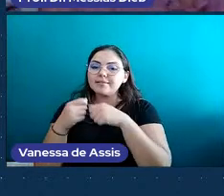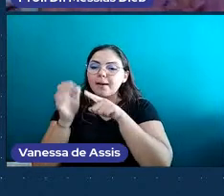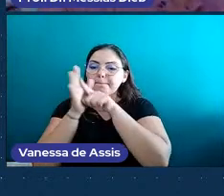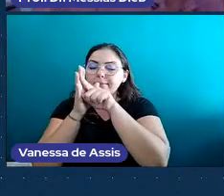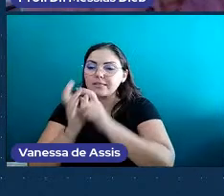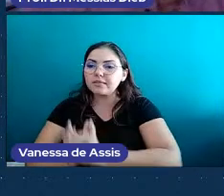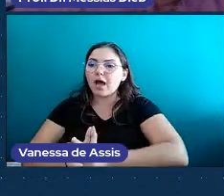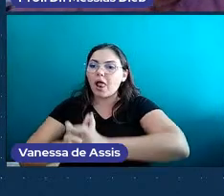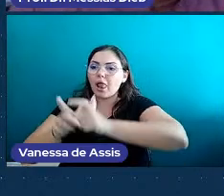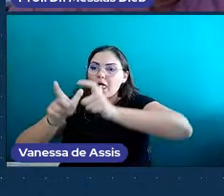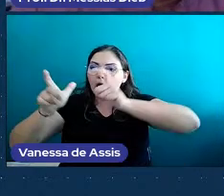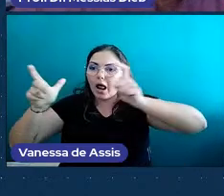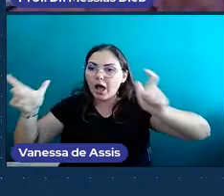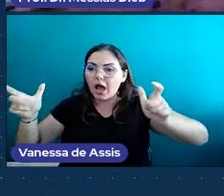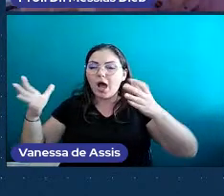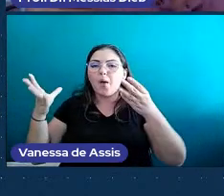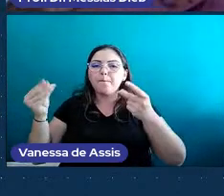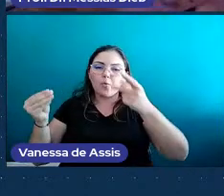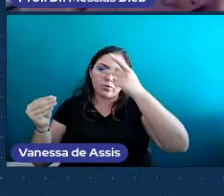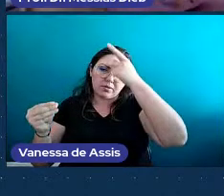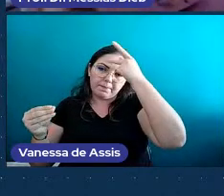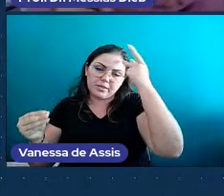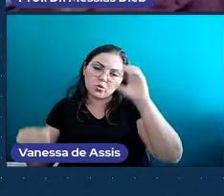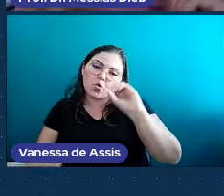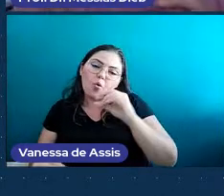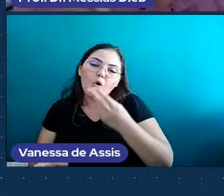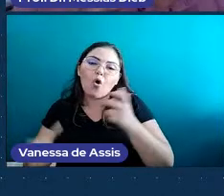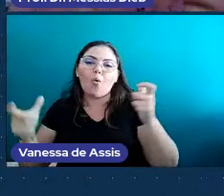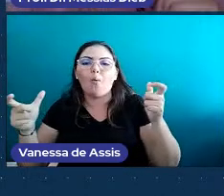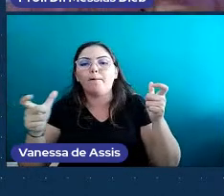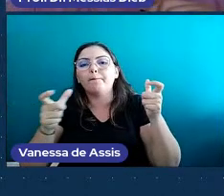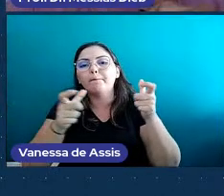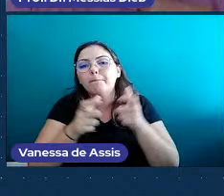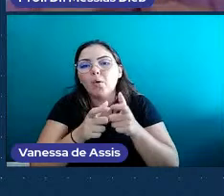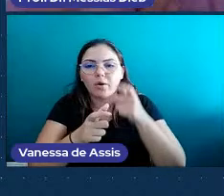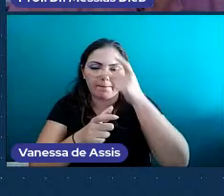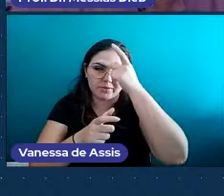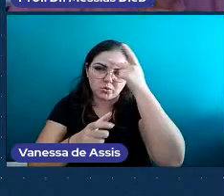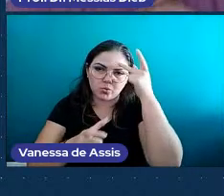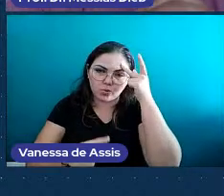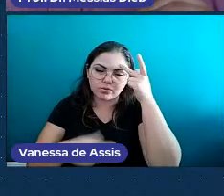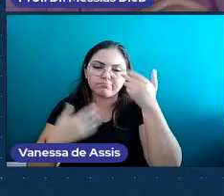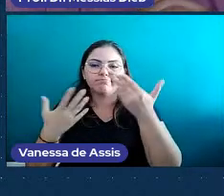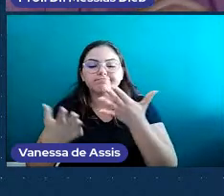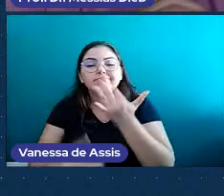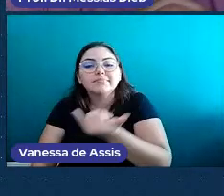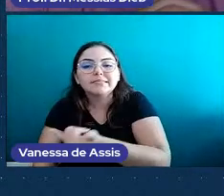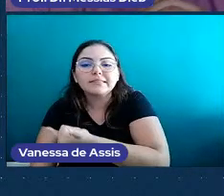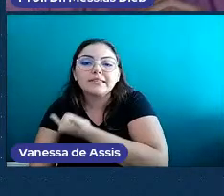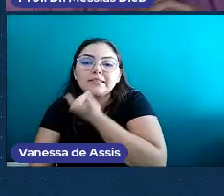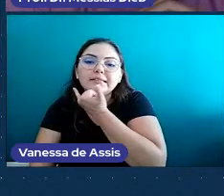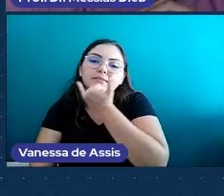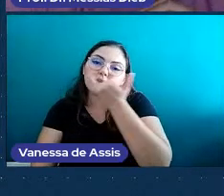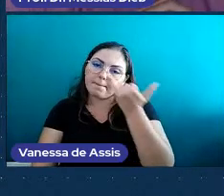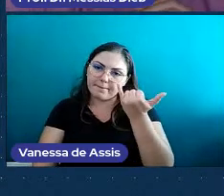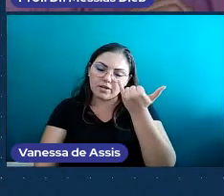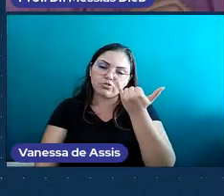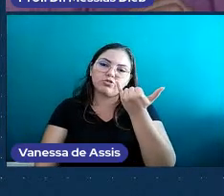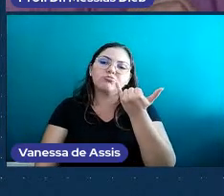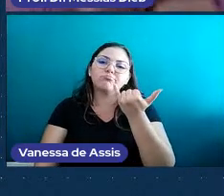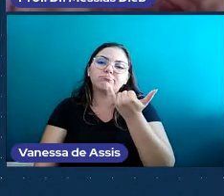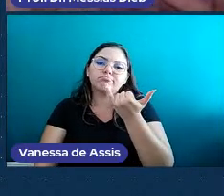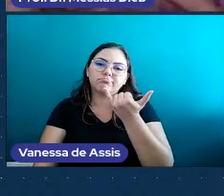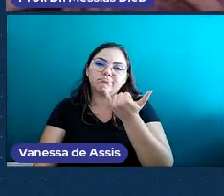uma quantidade pequena de pessoas? Vai depender da abordagem que eu quero dar para aquele tema, né?